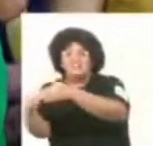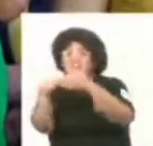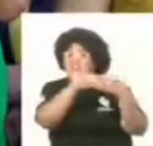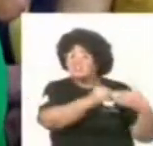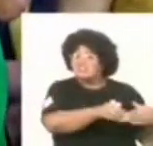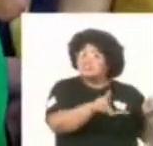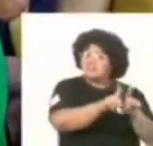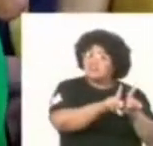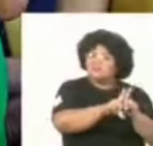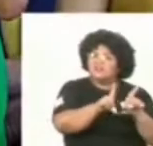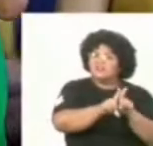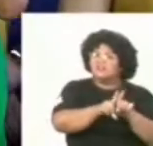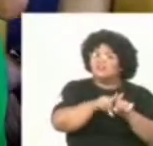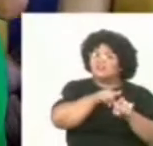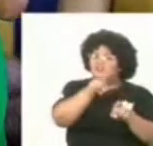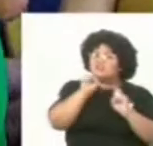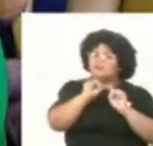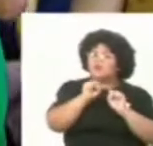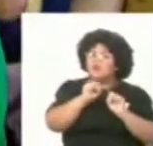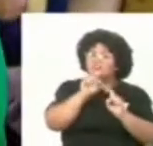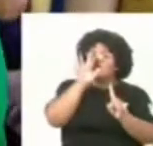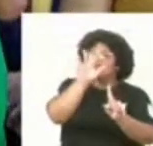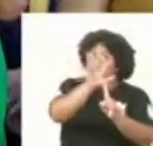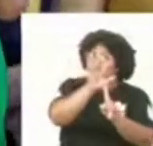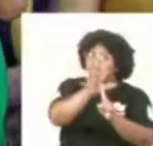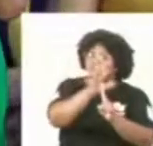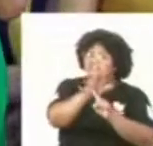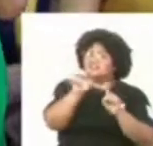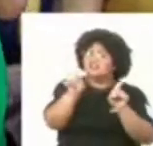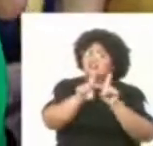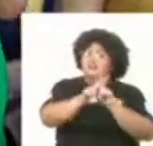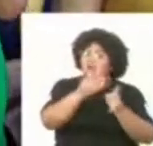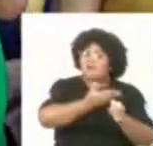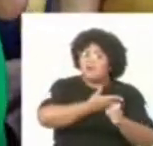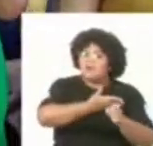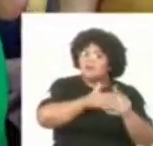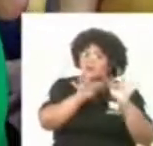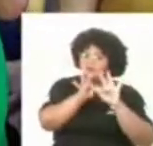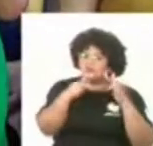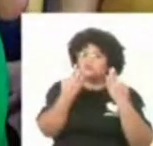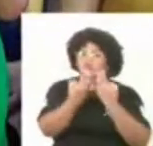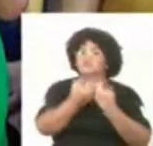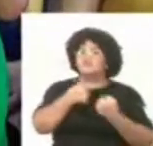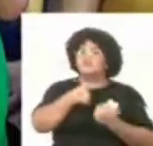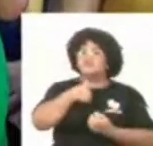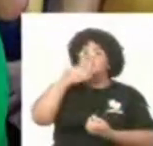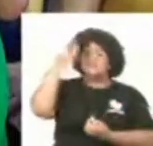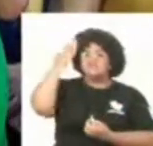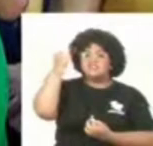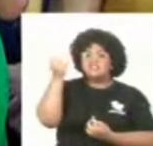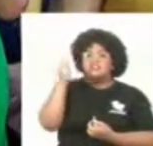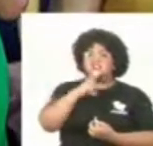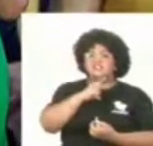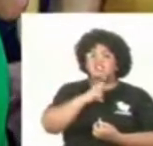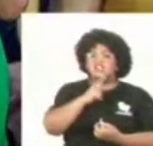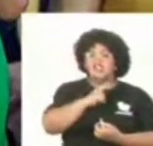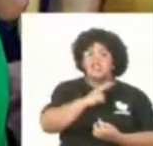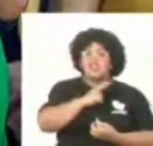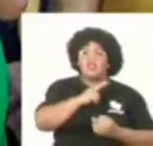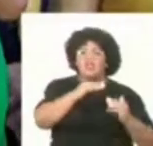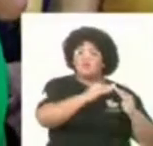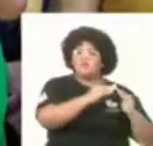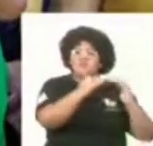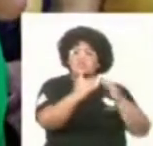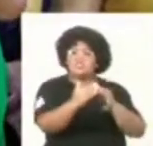seu poder de influência através dos seus amigos, aí, dos seus familiares. Eu já sei, por exemplo, de um casal, de um vizinho meu, que eu já